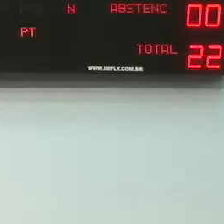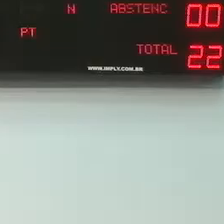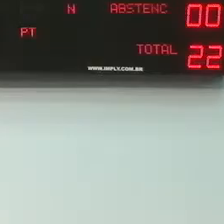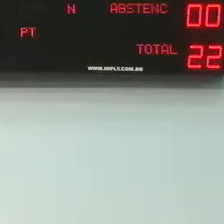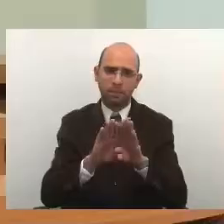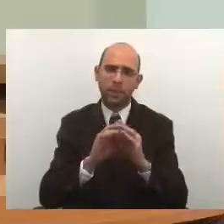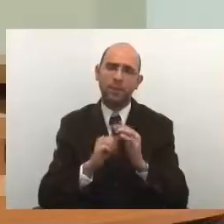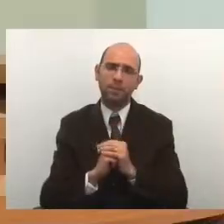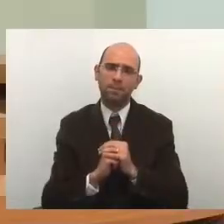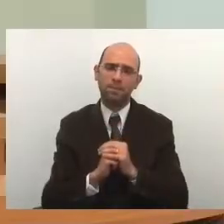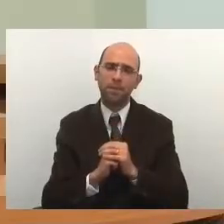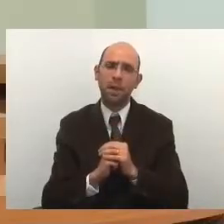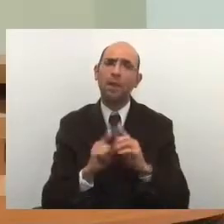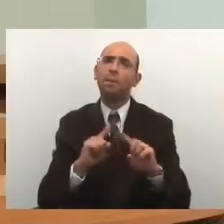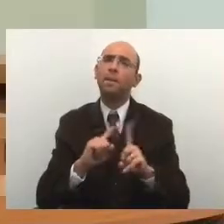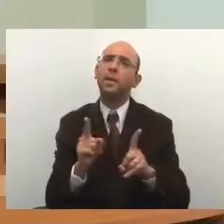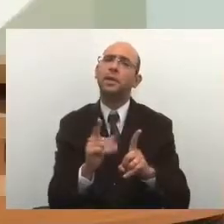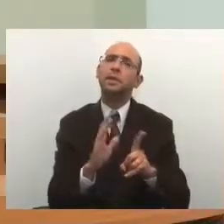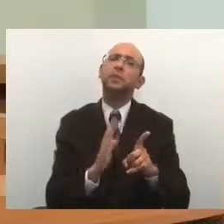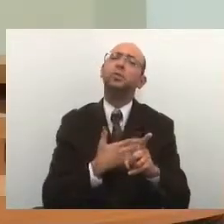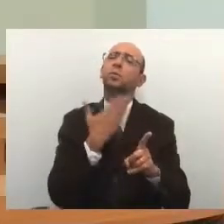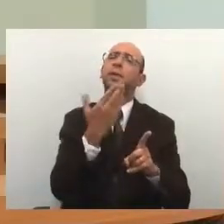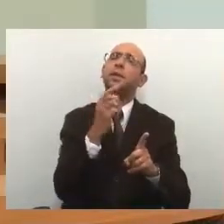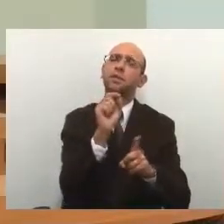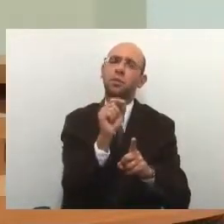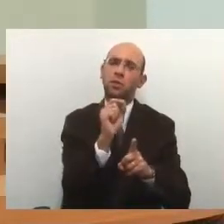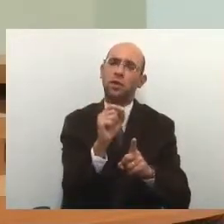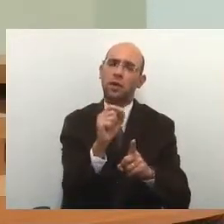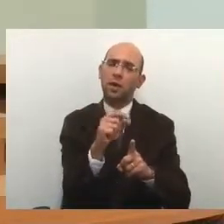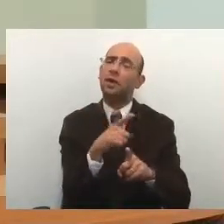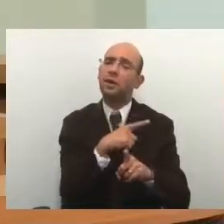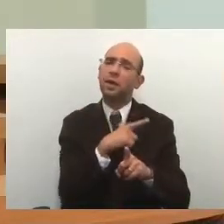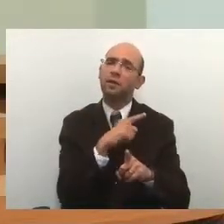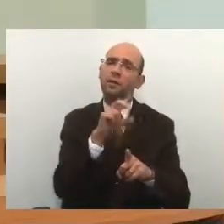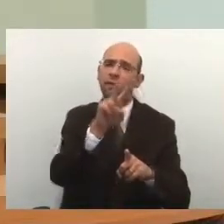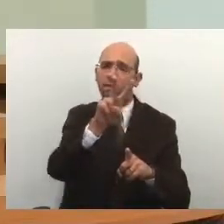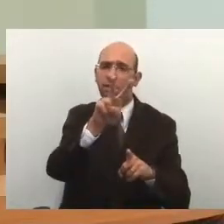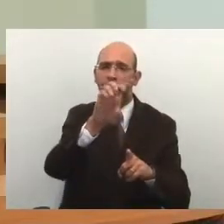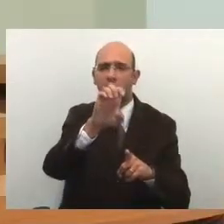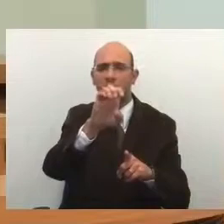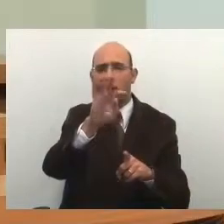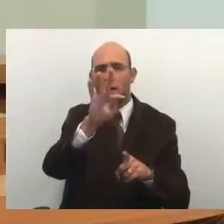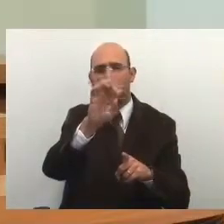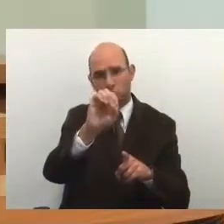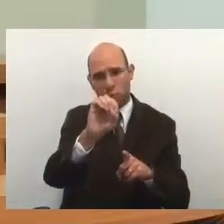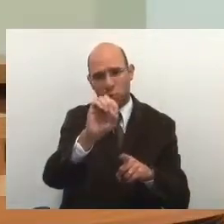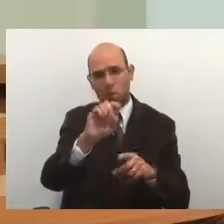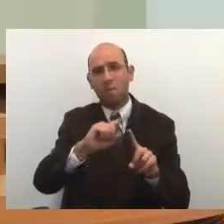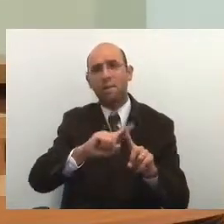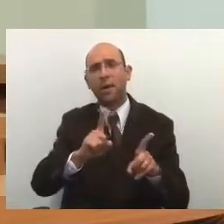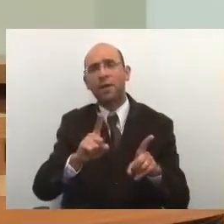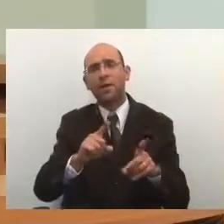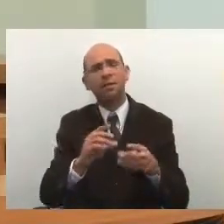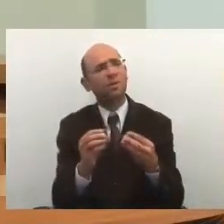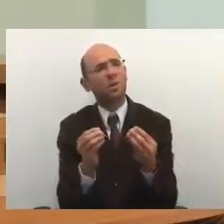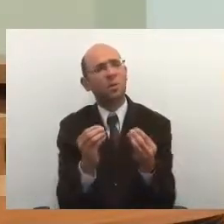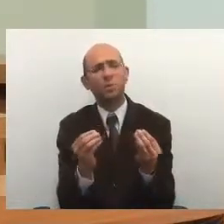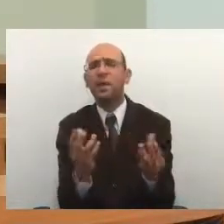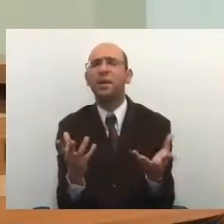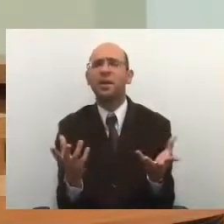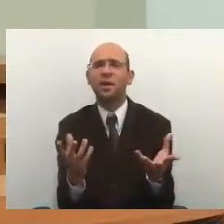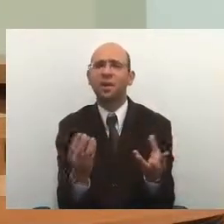manter o projeto do vereador Gilvan Passos, do PSDB, sobre parceria da Prefeitura com empresas para a realização de exames